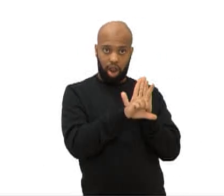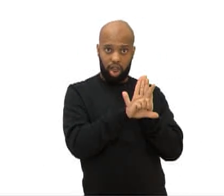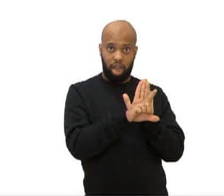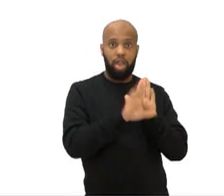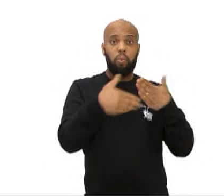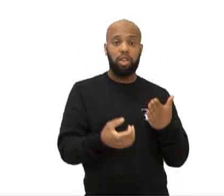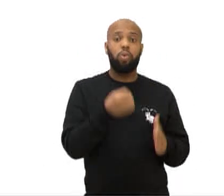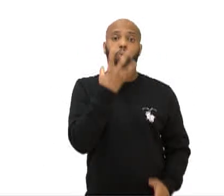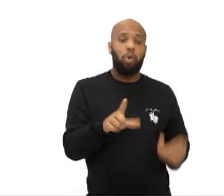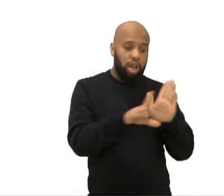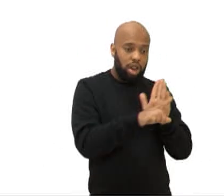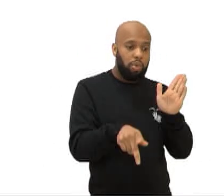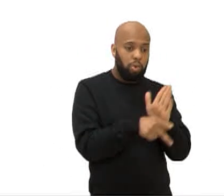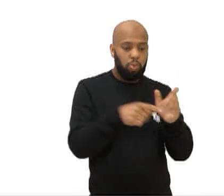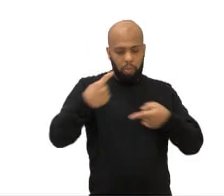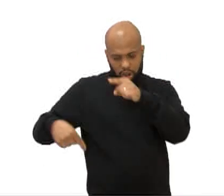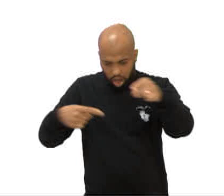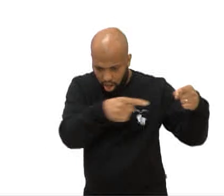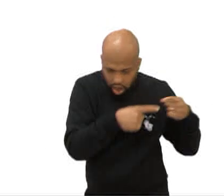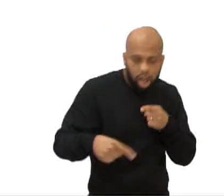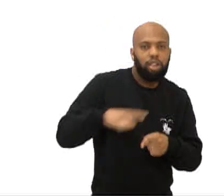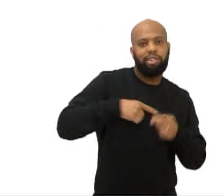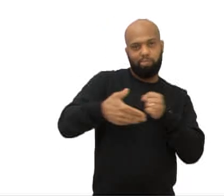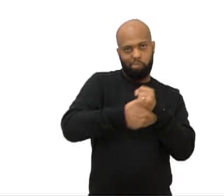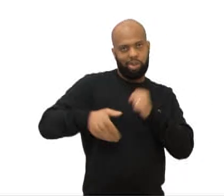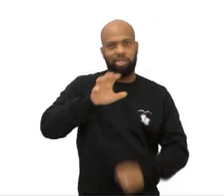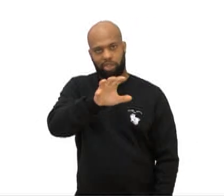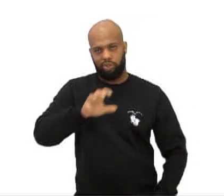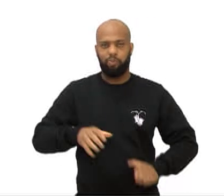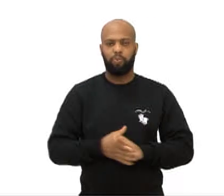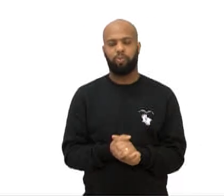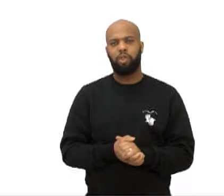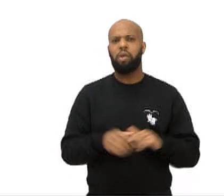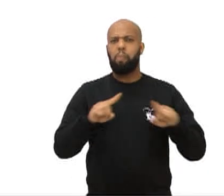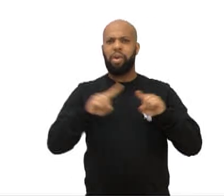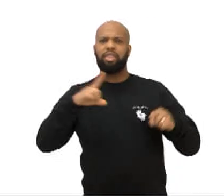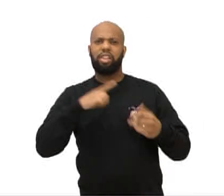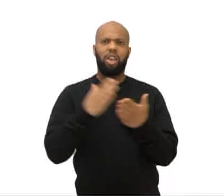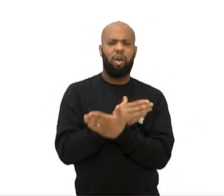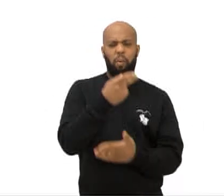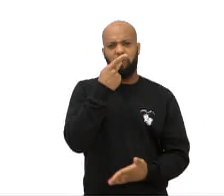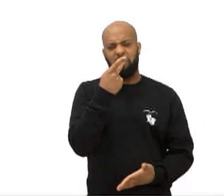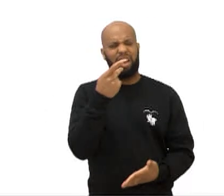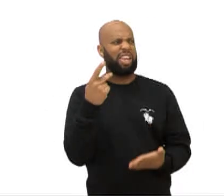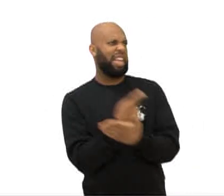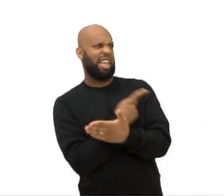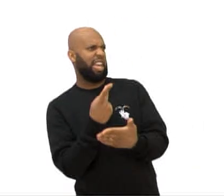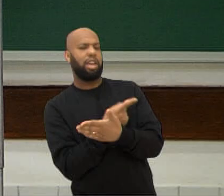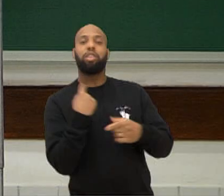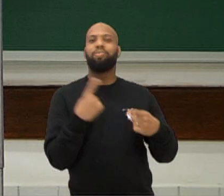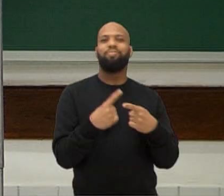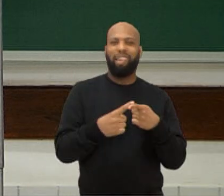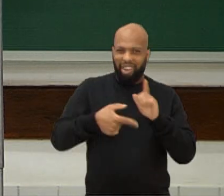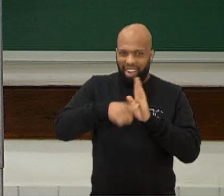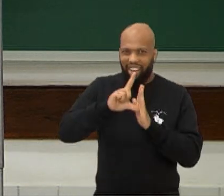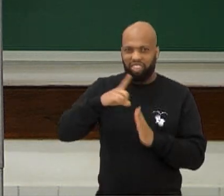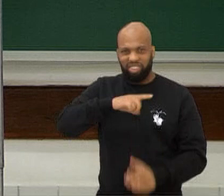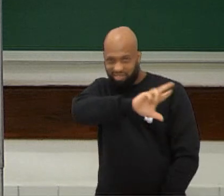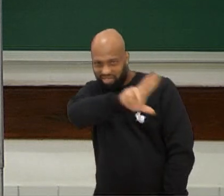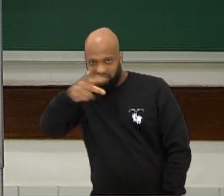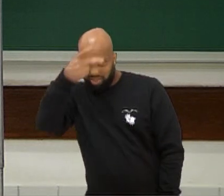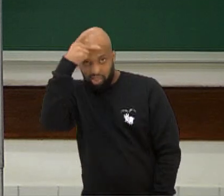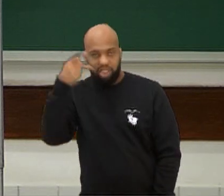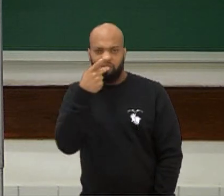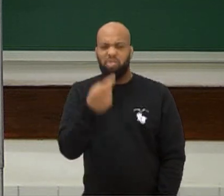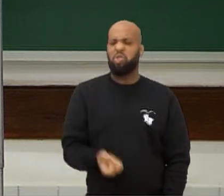boas leis daqueles tumultos que muitos condenam inadvertidamente. Então, muitas pessoas condenavam aí o movimento da